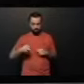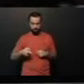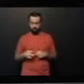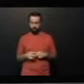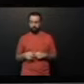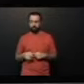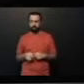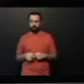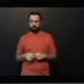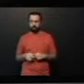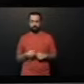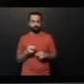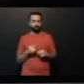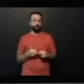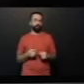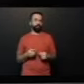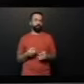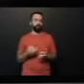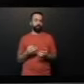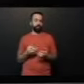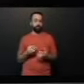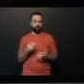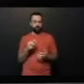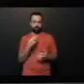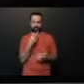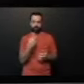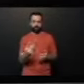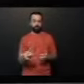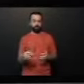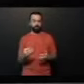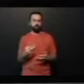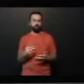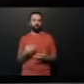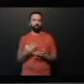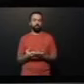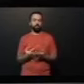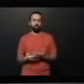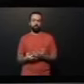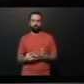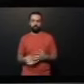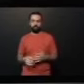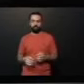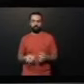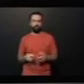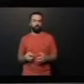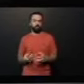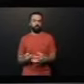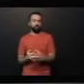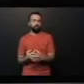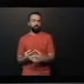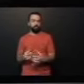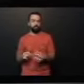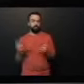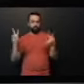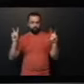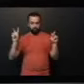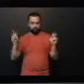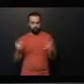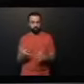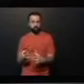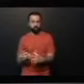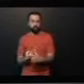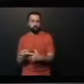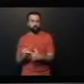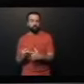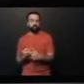falar um pouquinho, estudar a língua, a vitamina de frutas, que vai estar na página 33 e 34